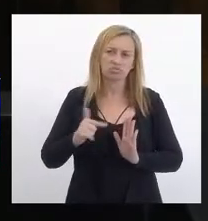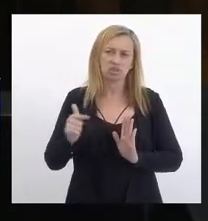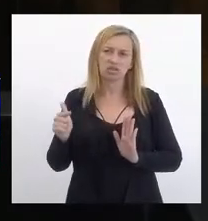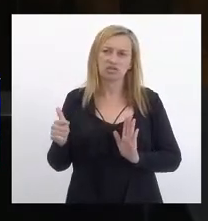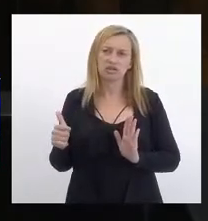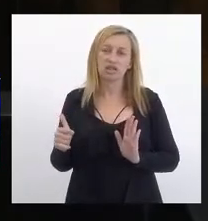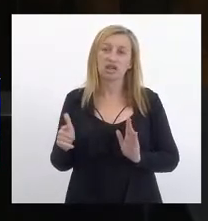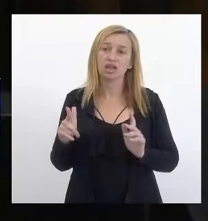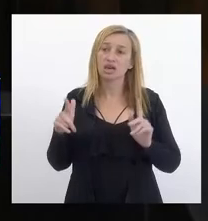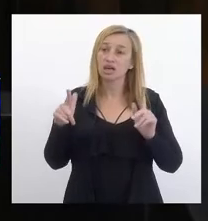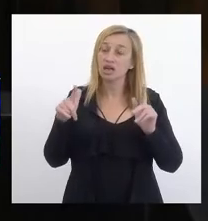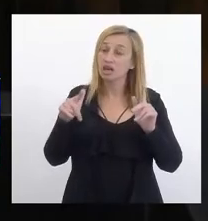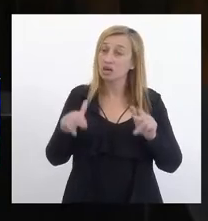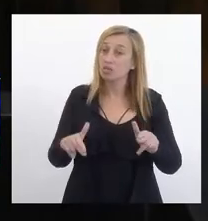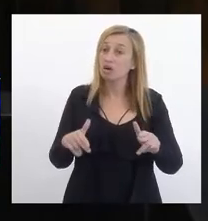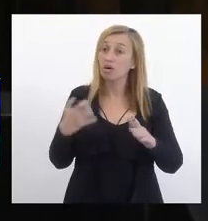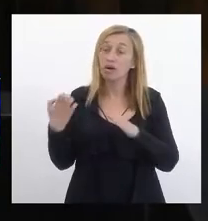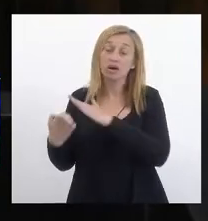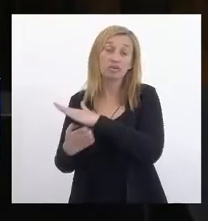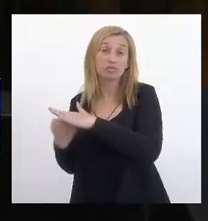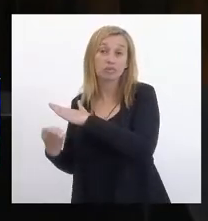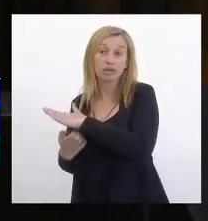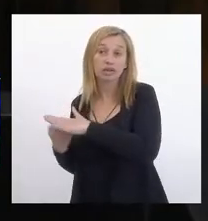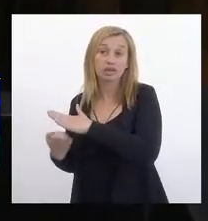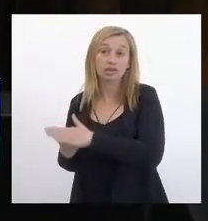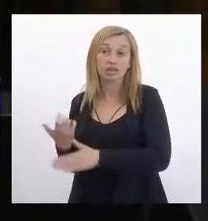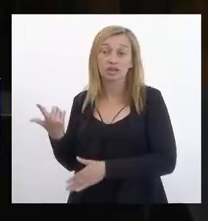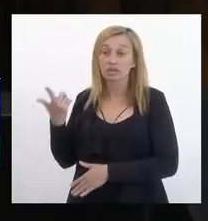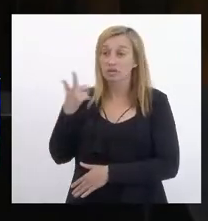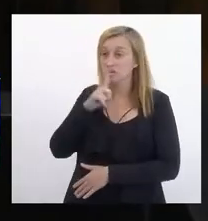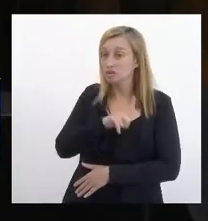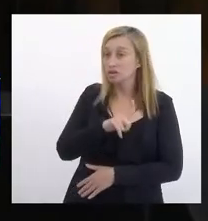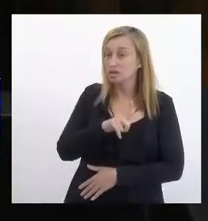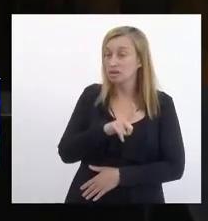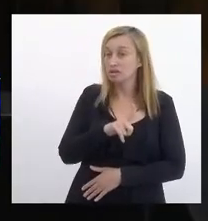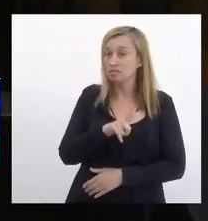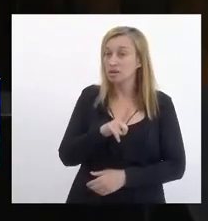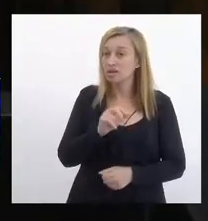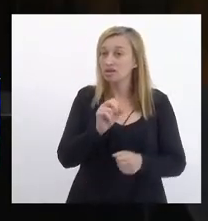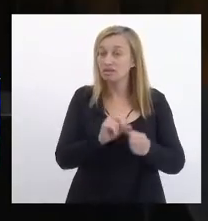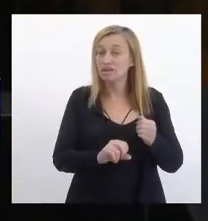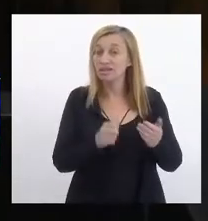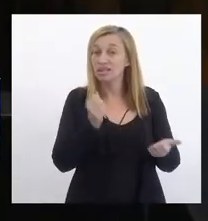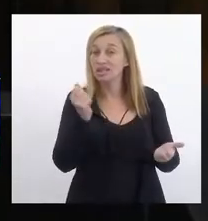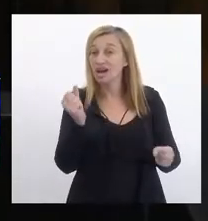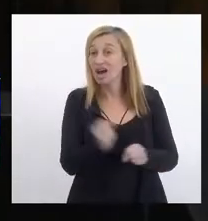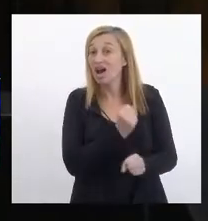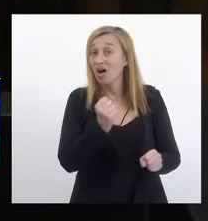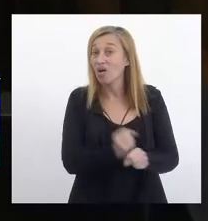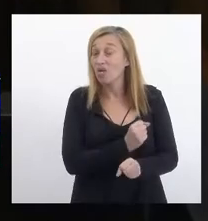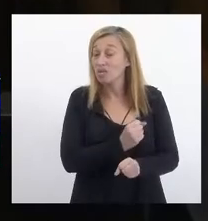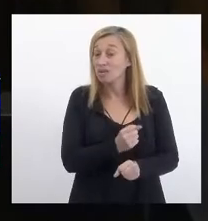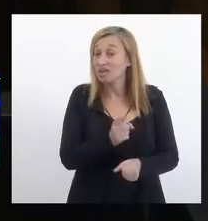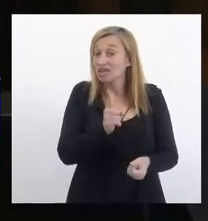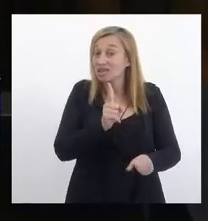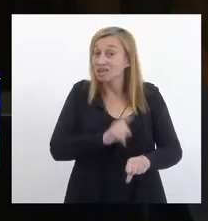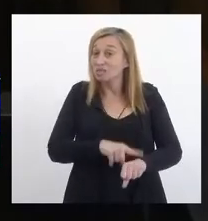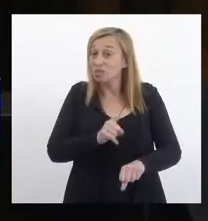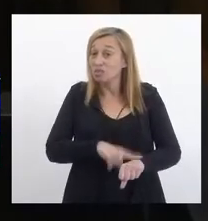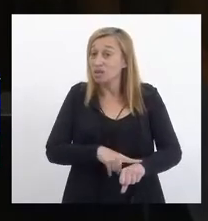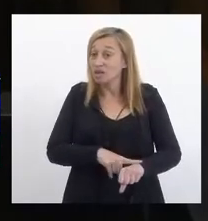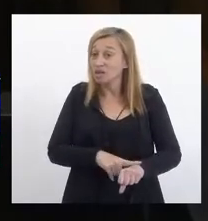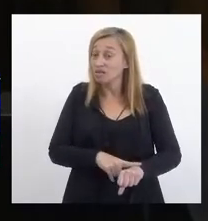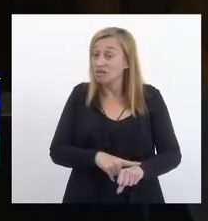a mesma empresa que ganhou para executar a obra. Nesse momento em que ela foi